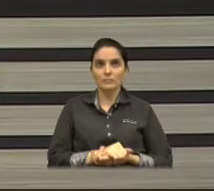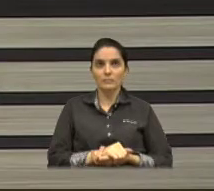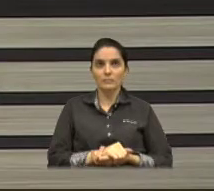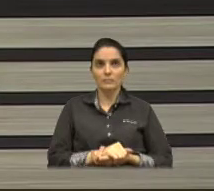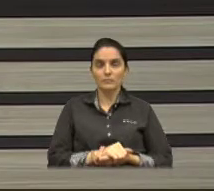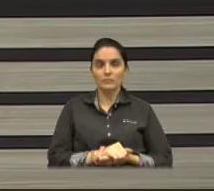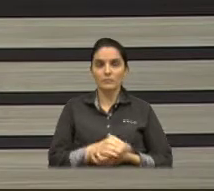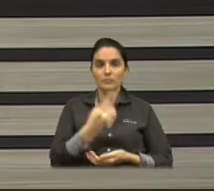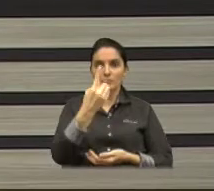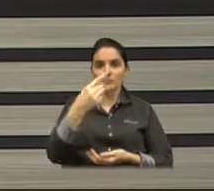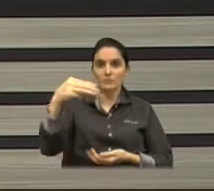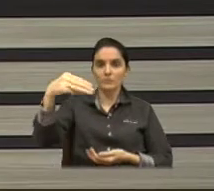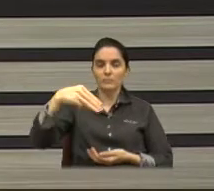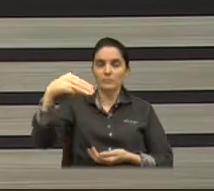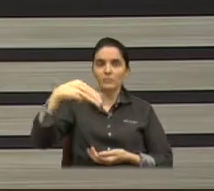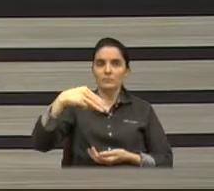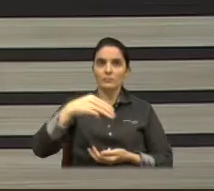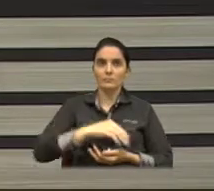tem